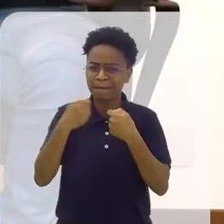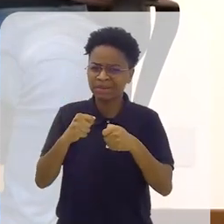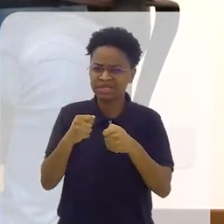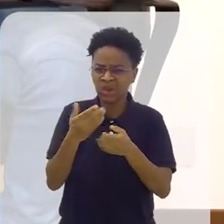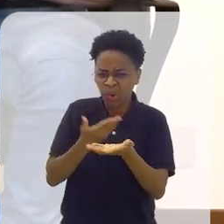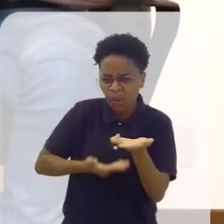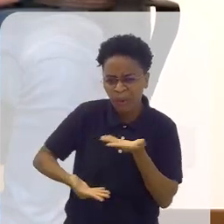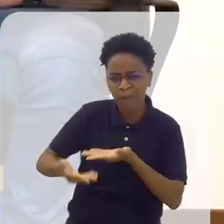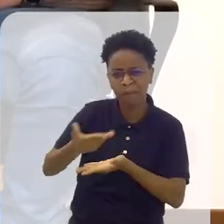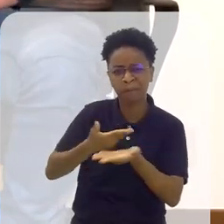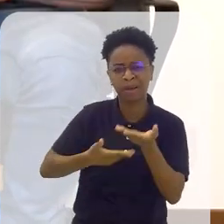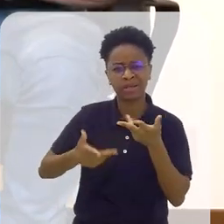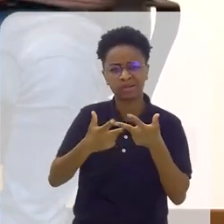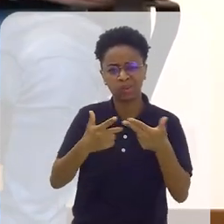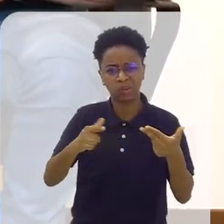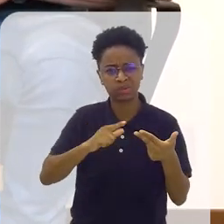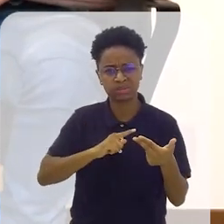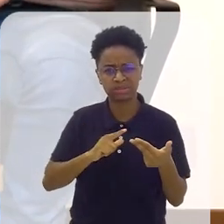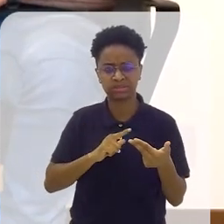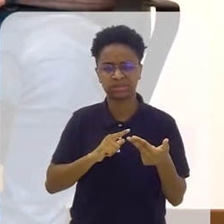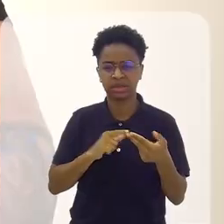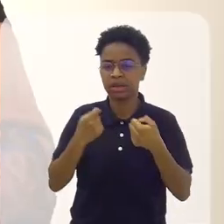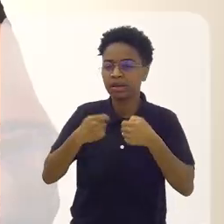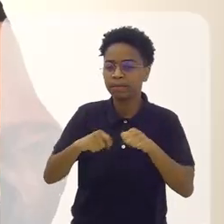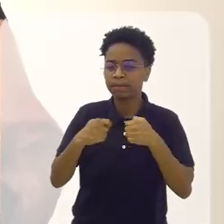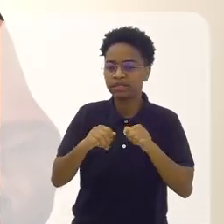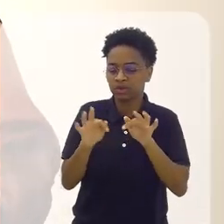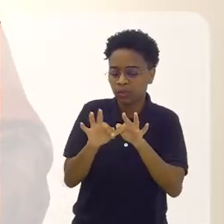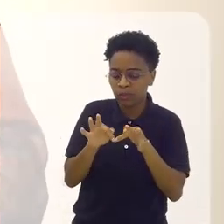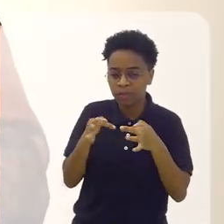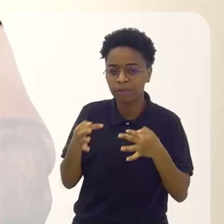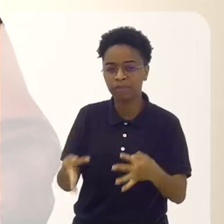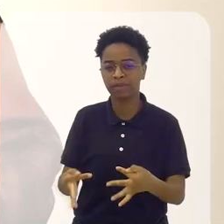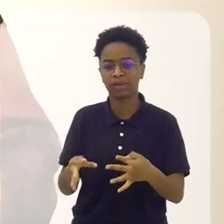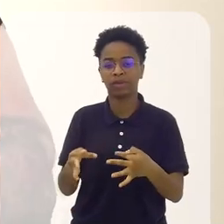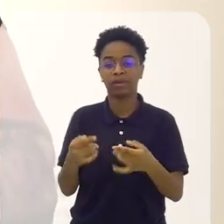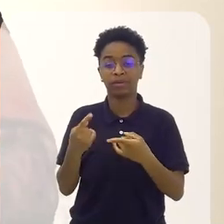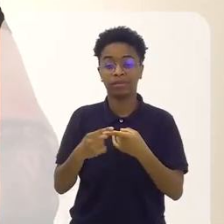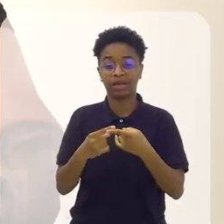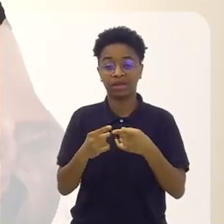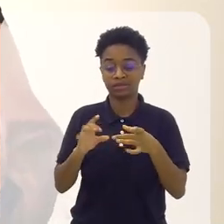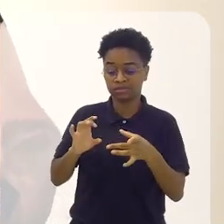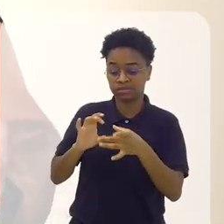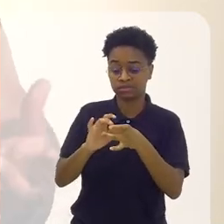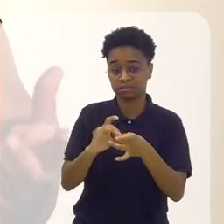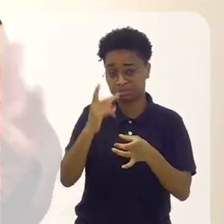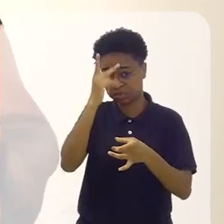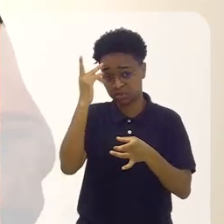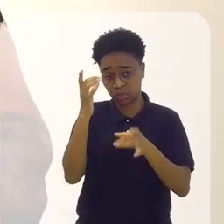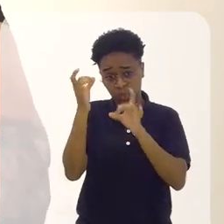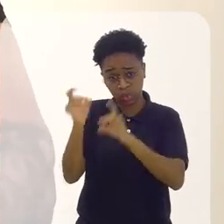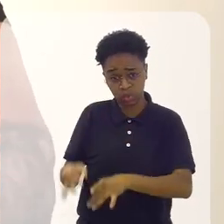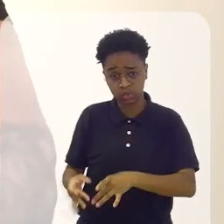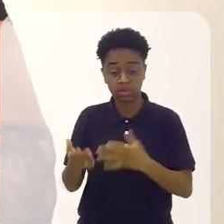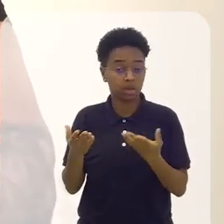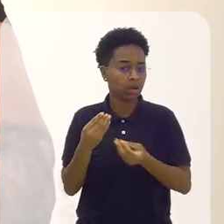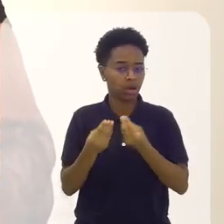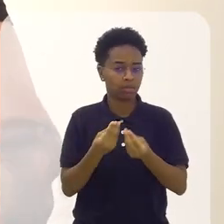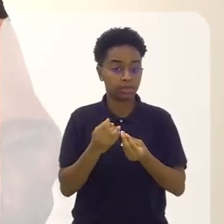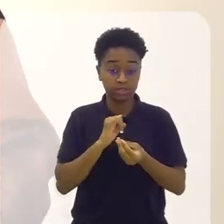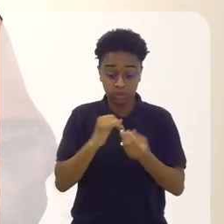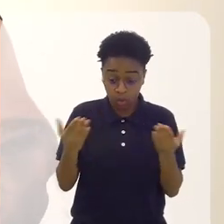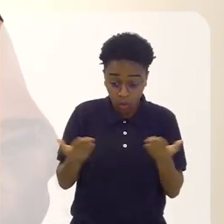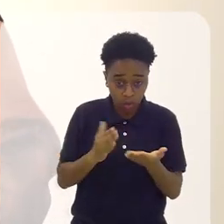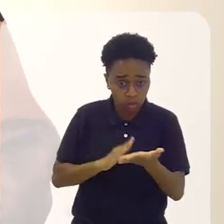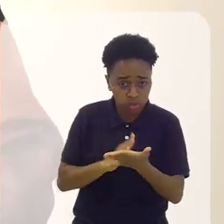você tem que repartir o que você tem que ser uma pessoa humilde, que você anda com os excluídos. Pô, que pessoa é essa?